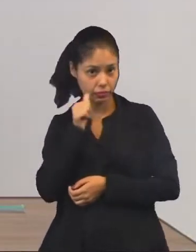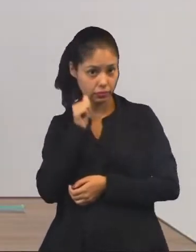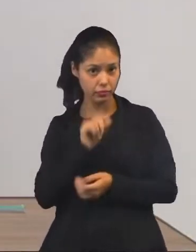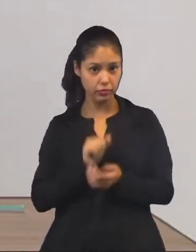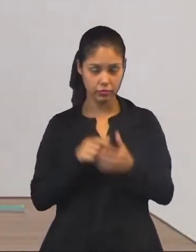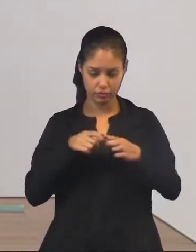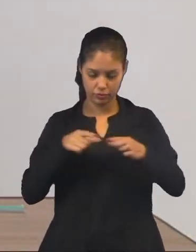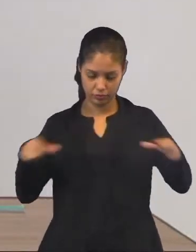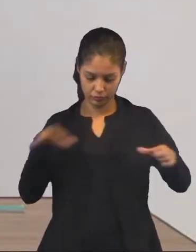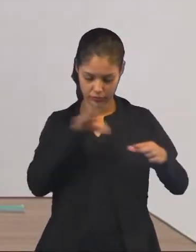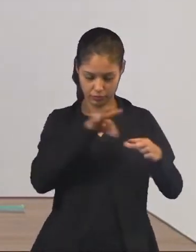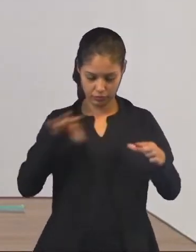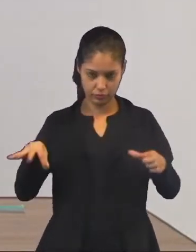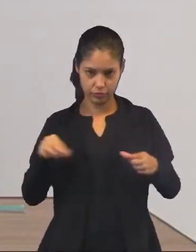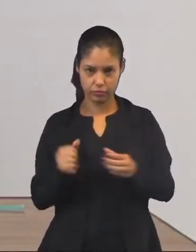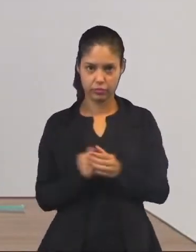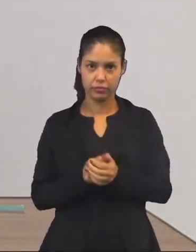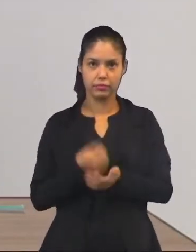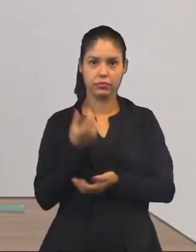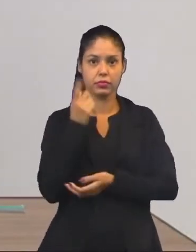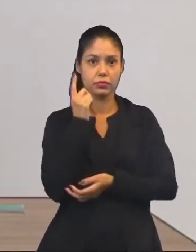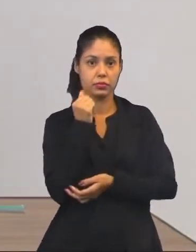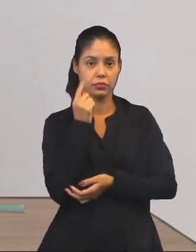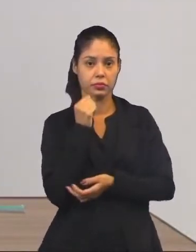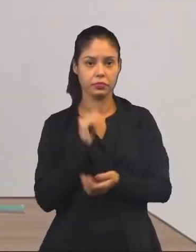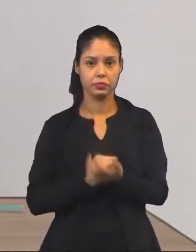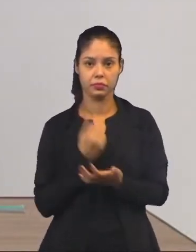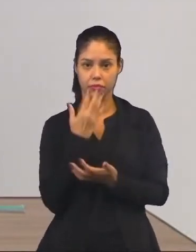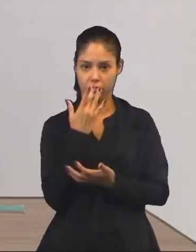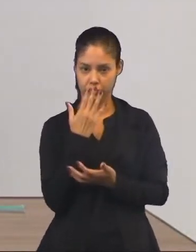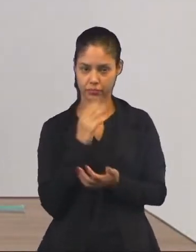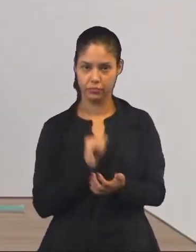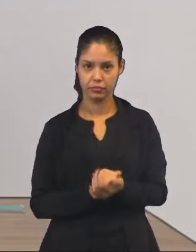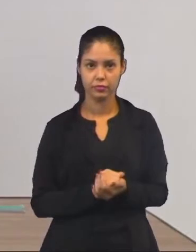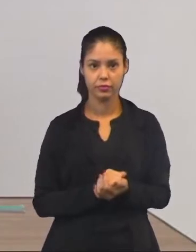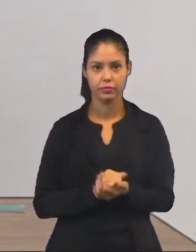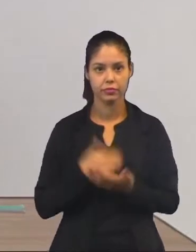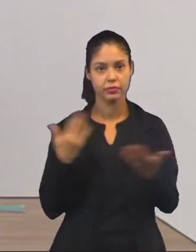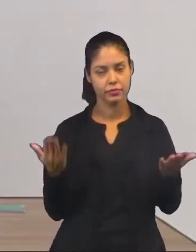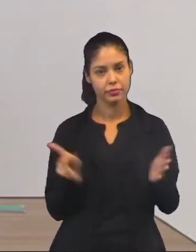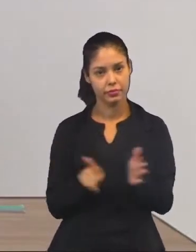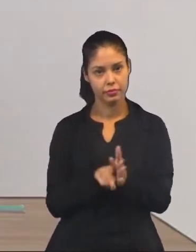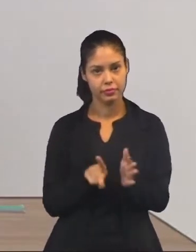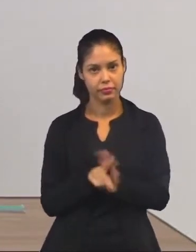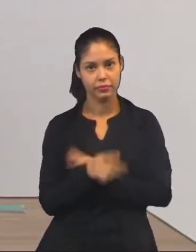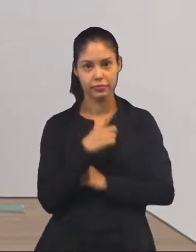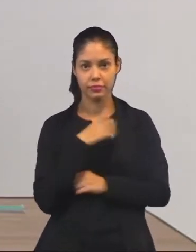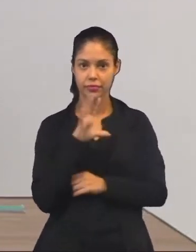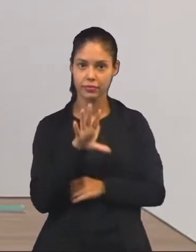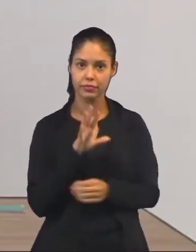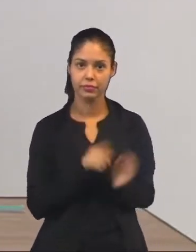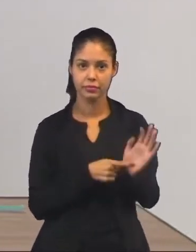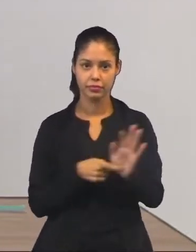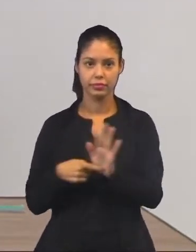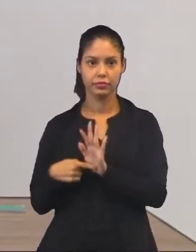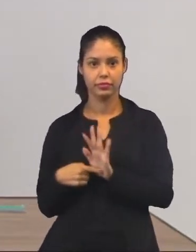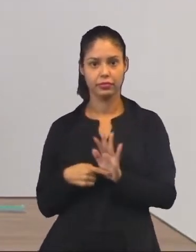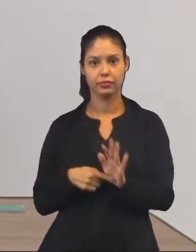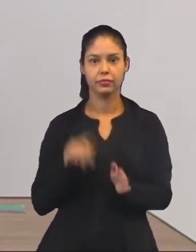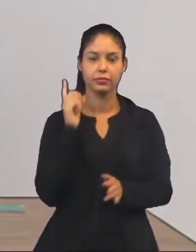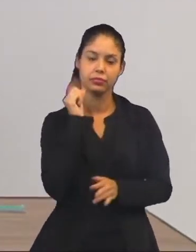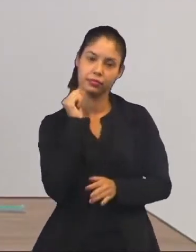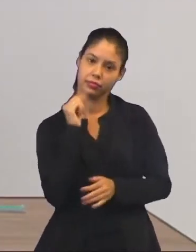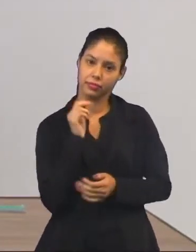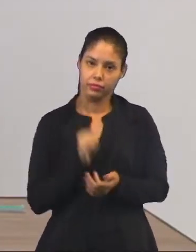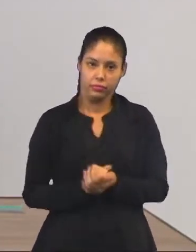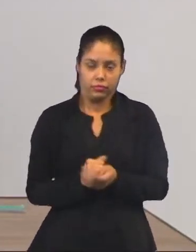um estojo cheio de lápis com diversas cores. Inclusive, temos aqui a representação desses